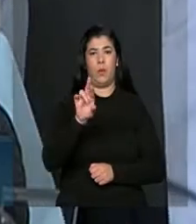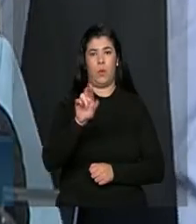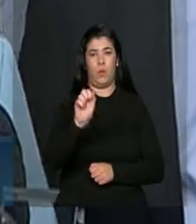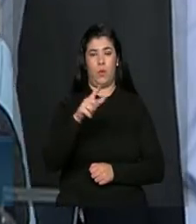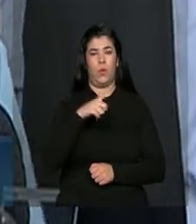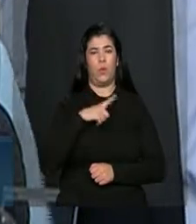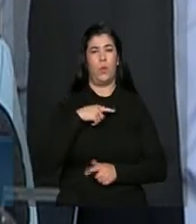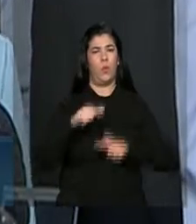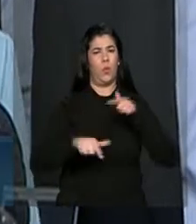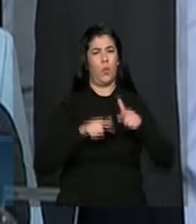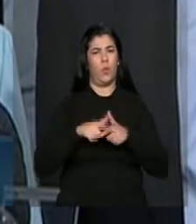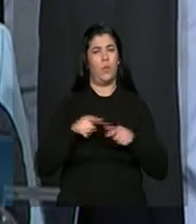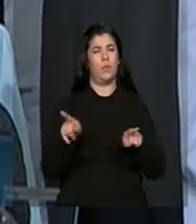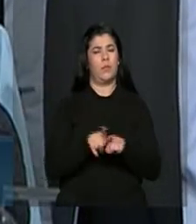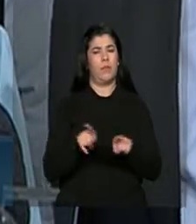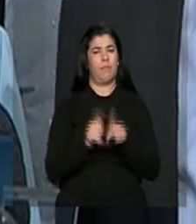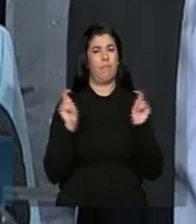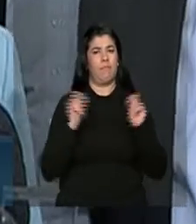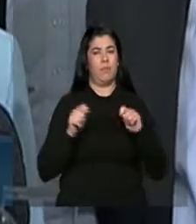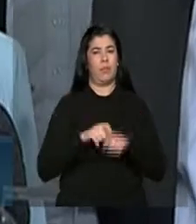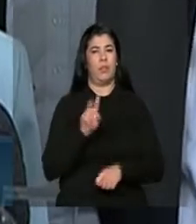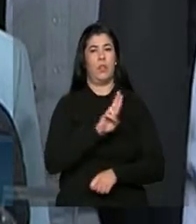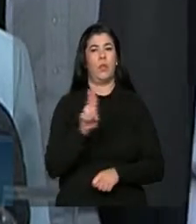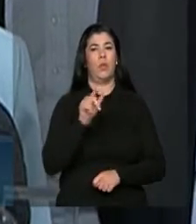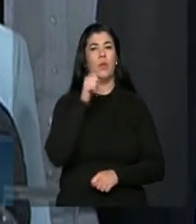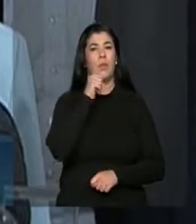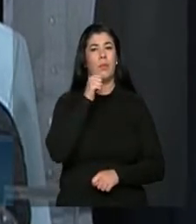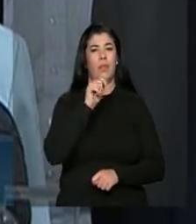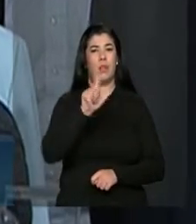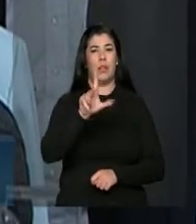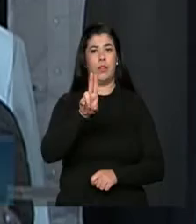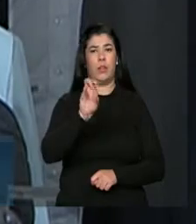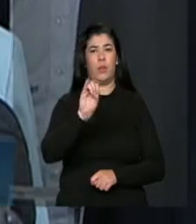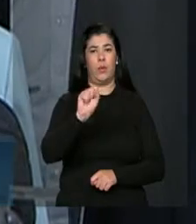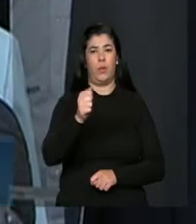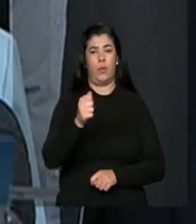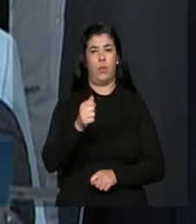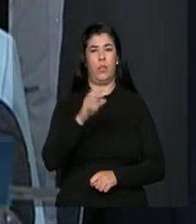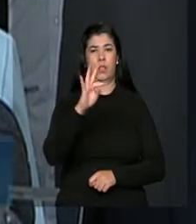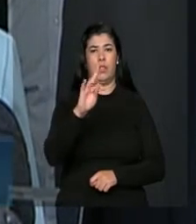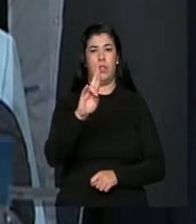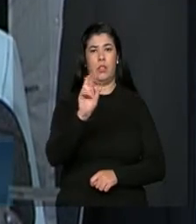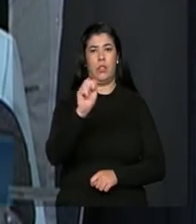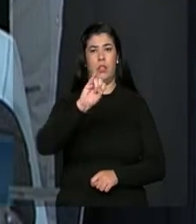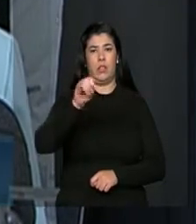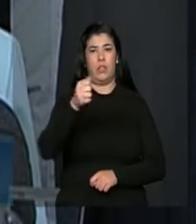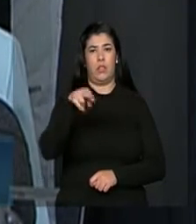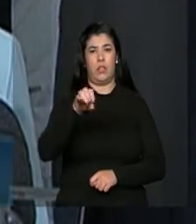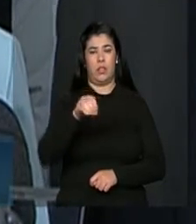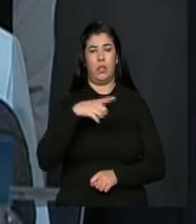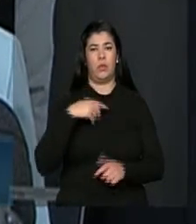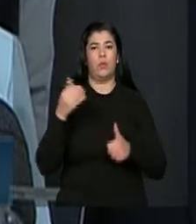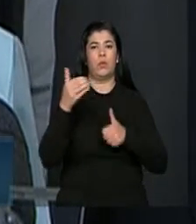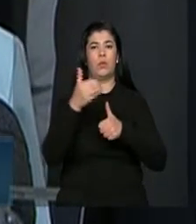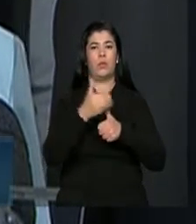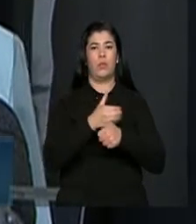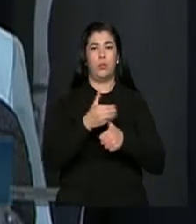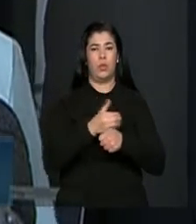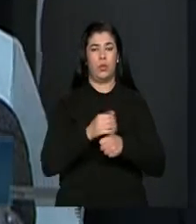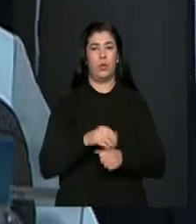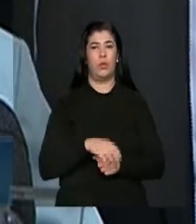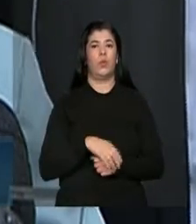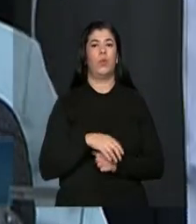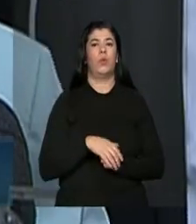capacidade e eficiência, que é a Luísa Trajano. Ela está substituindo o doutor Meirelles,